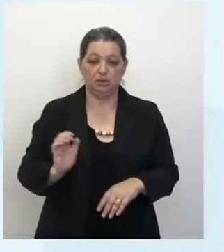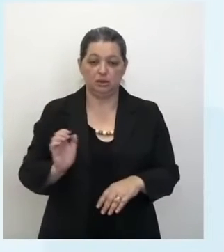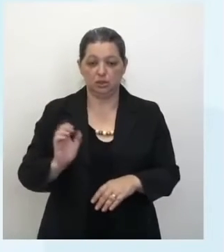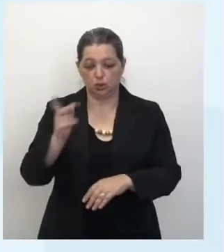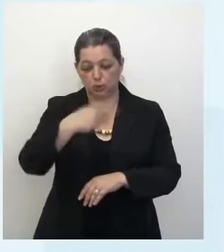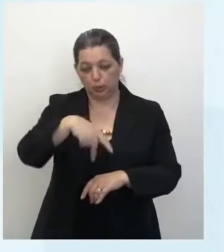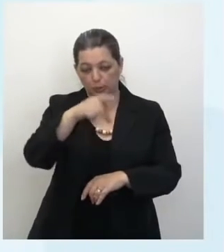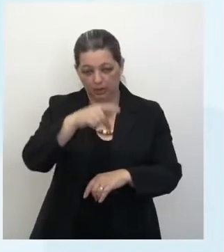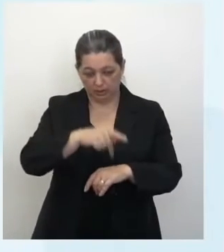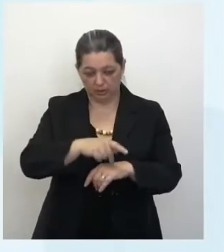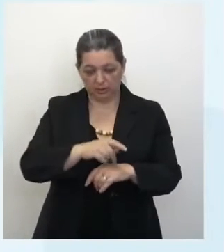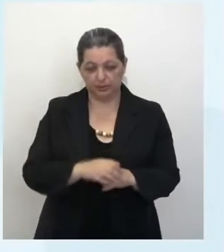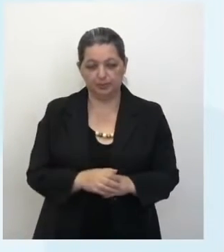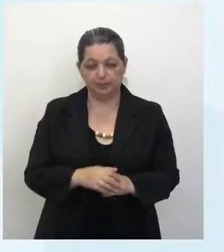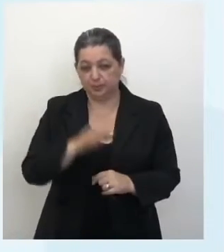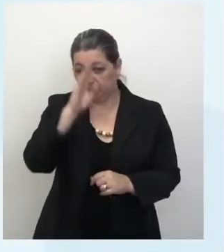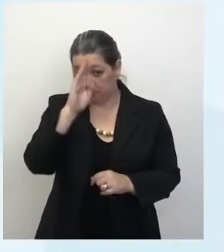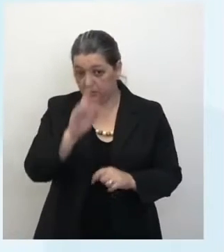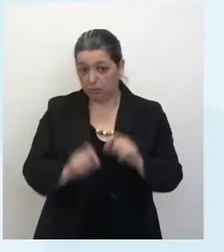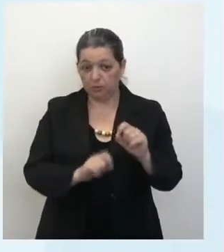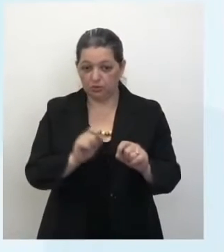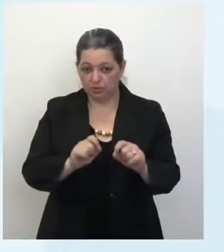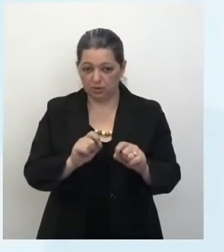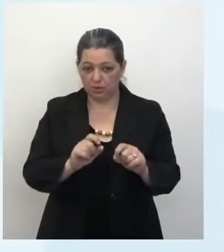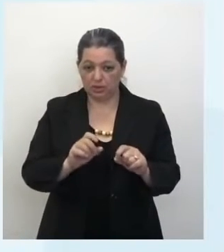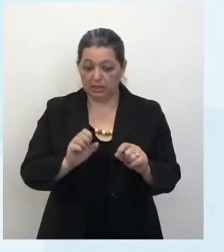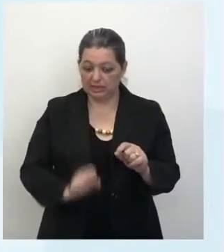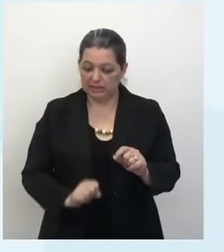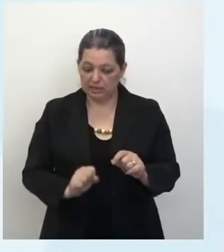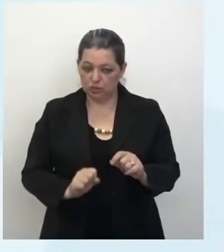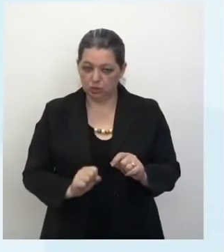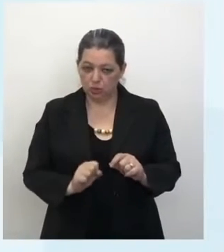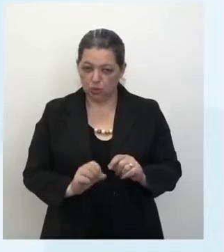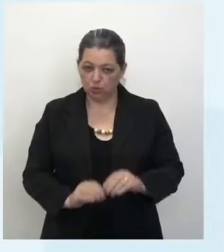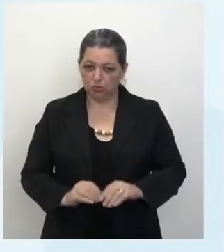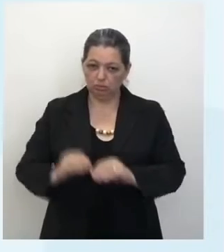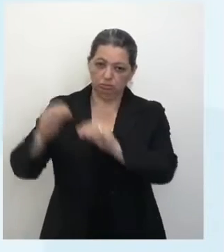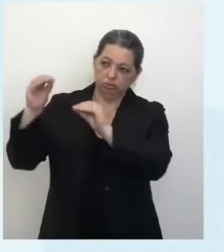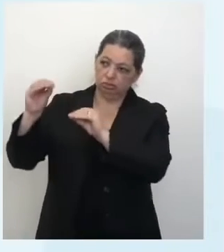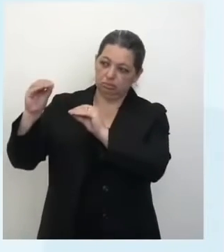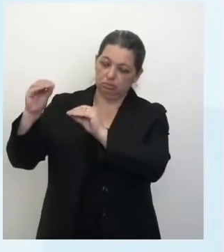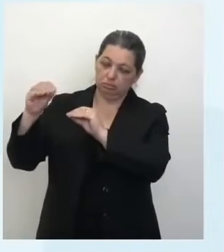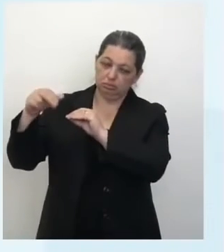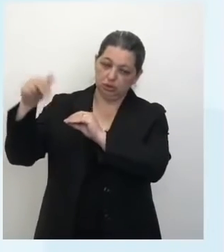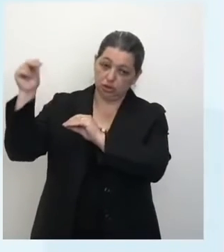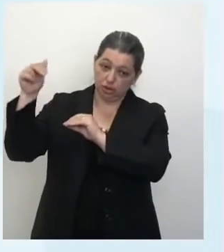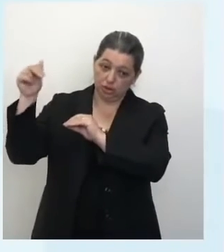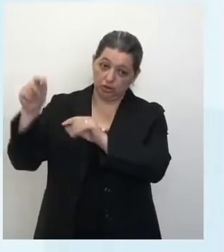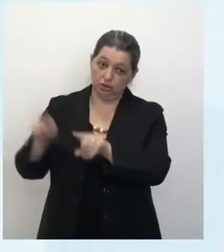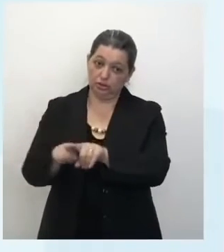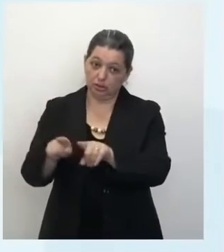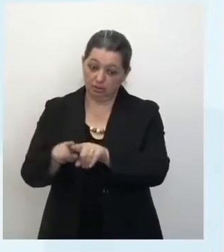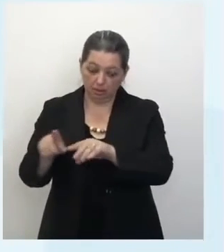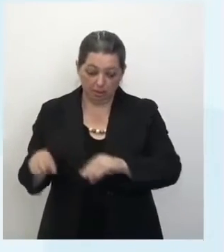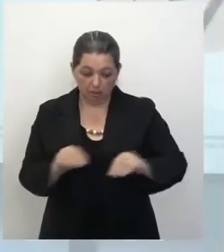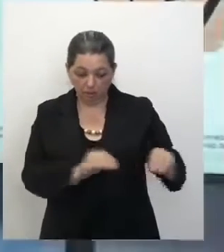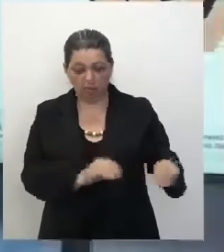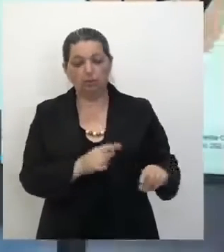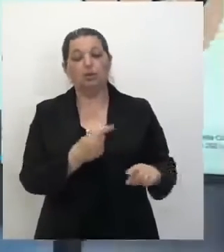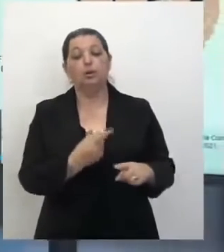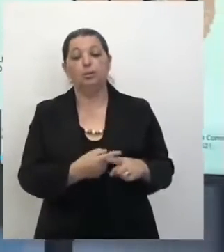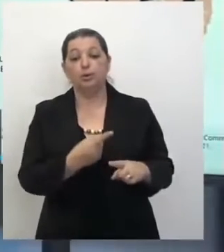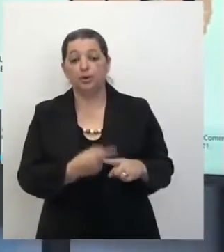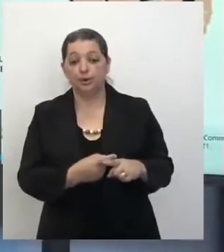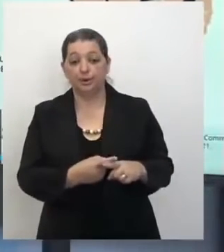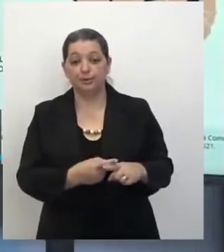saindo, principalmente da região Sul, para a região Norte e para a região Centro-Oeste. Por quê? Por causa da